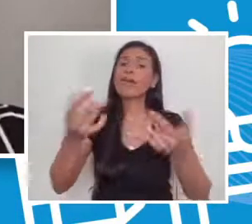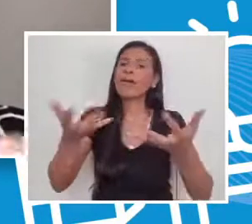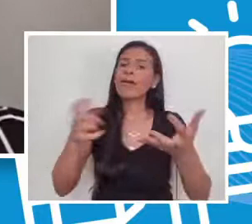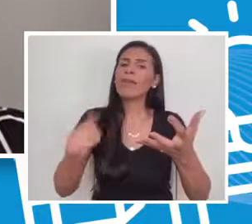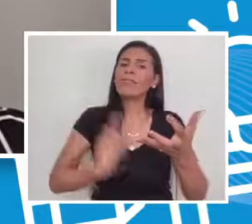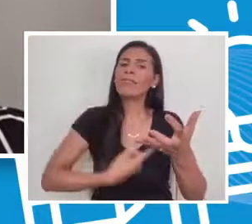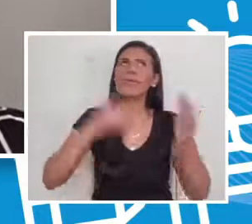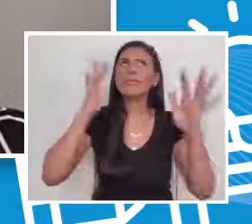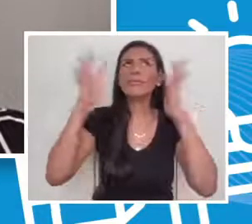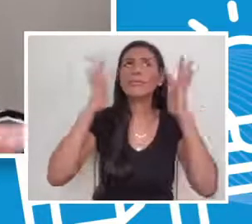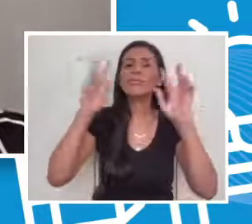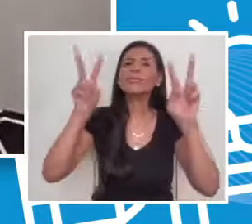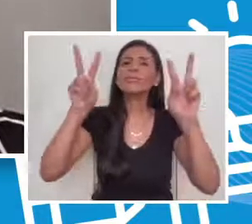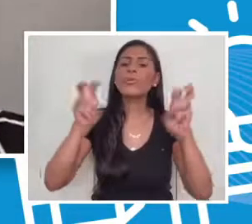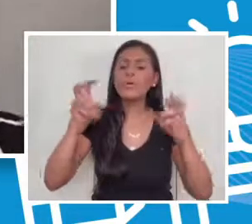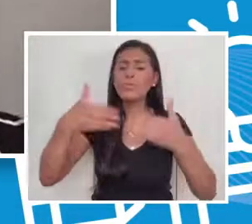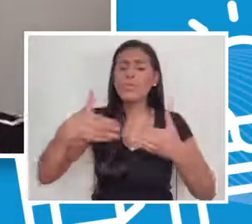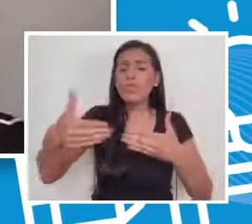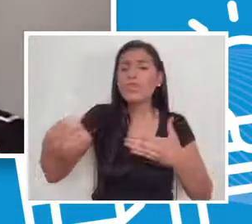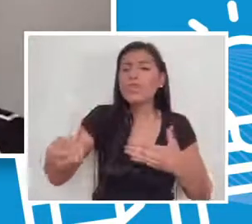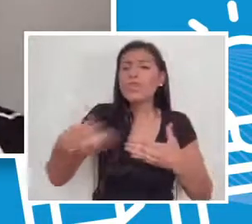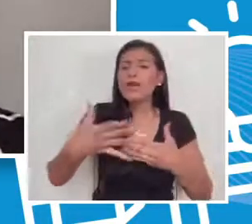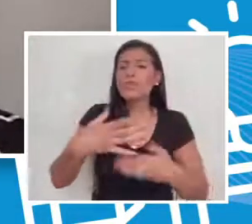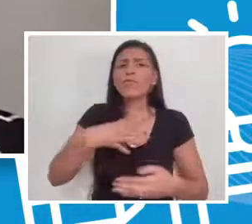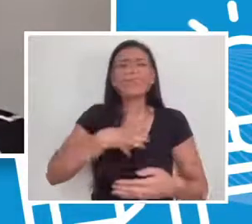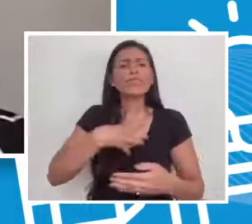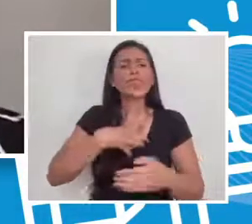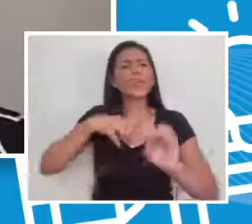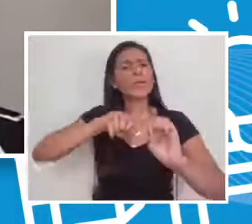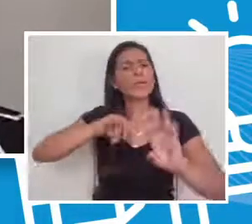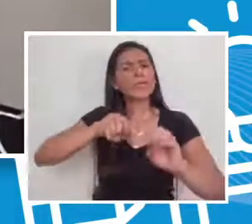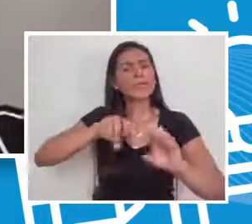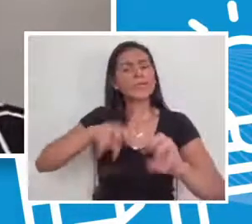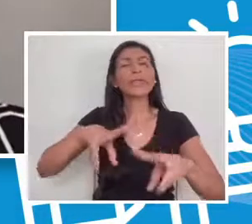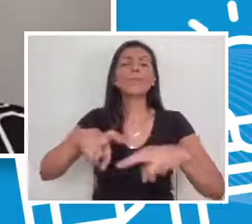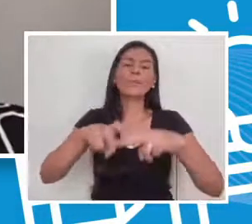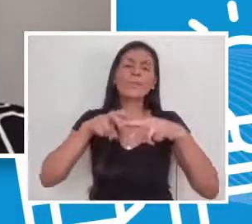pensar, considerando essa situação que